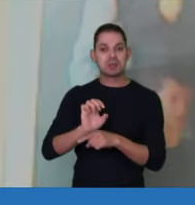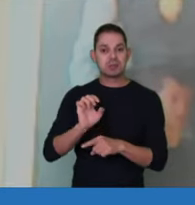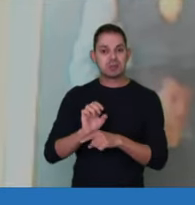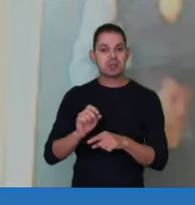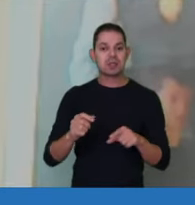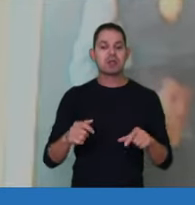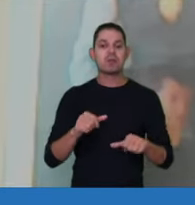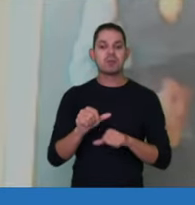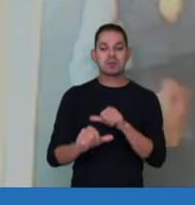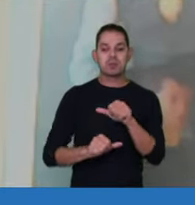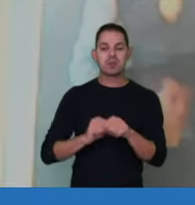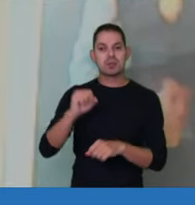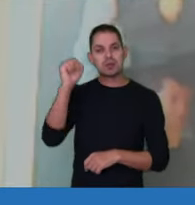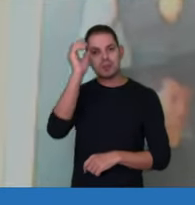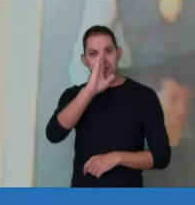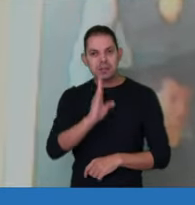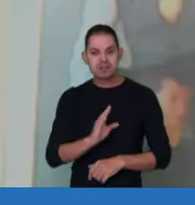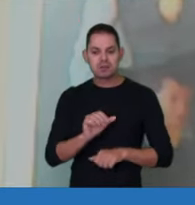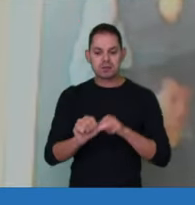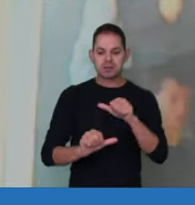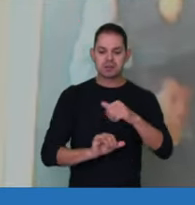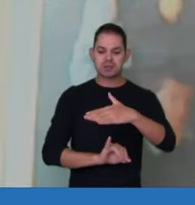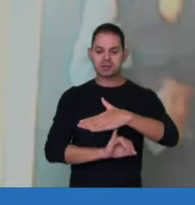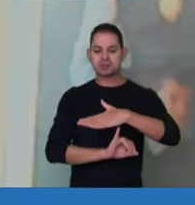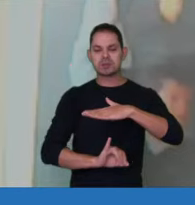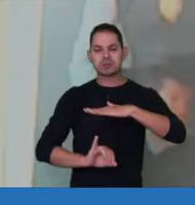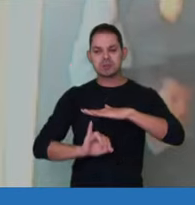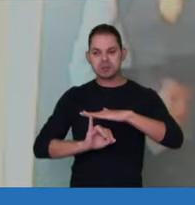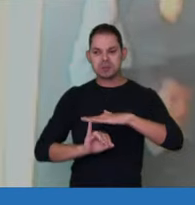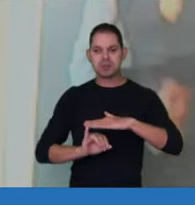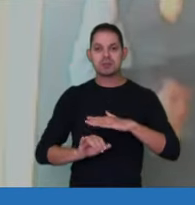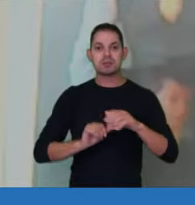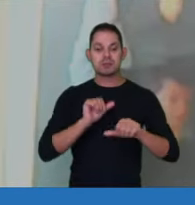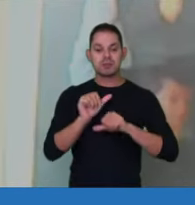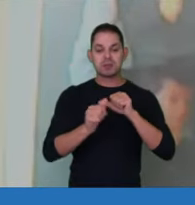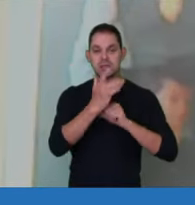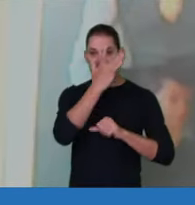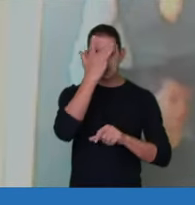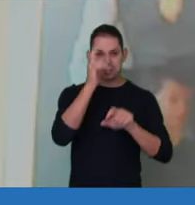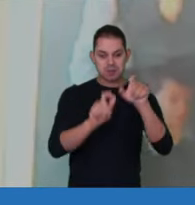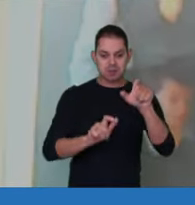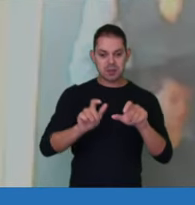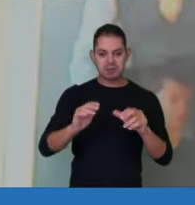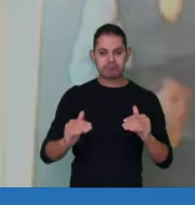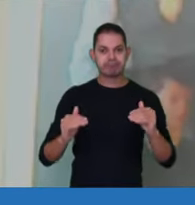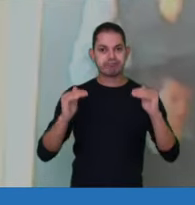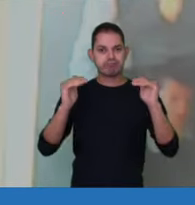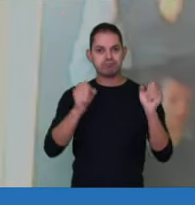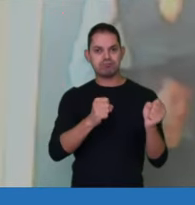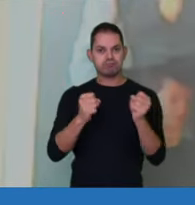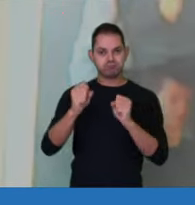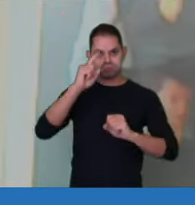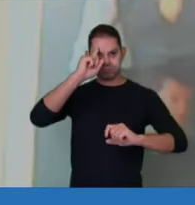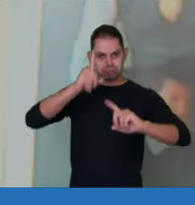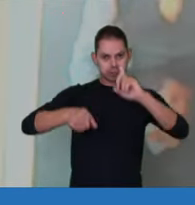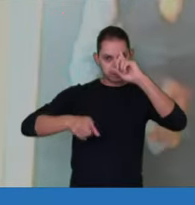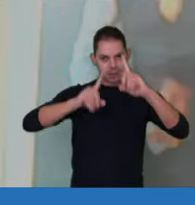mudar como as coisas são dirigidas, para mudar as pessoas que estão no poder e